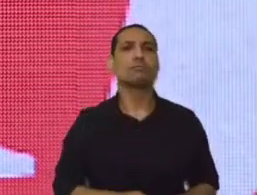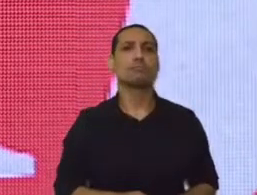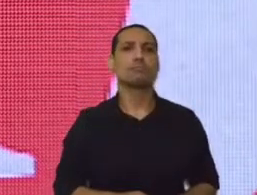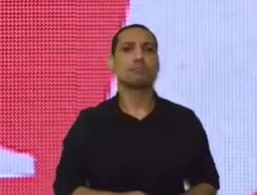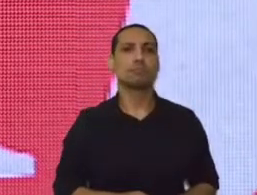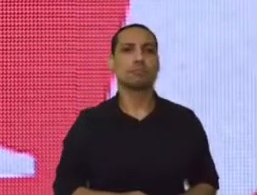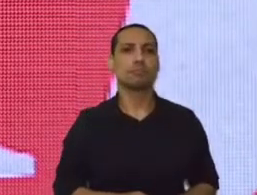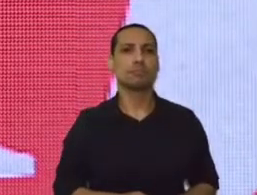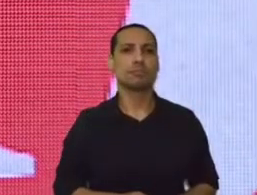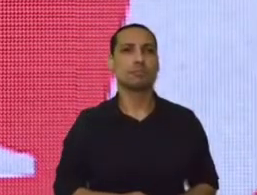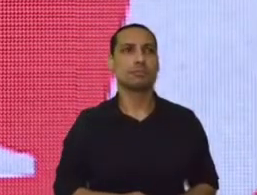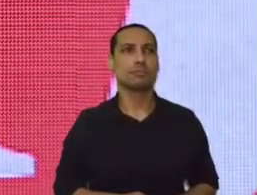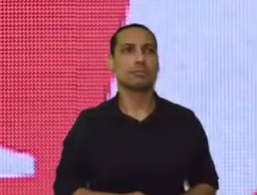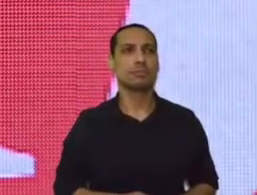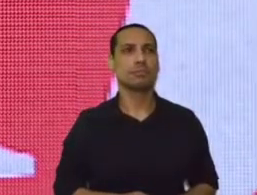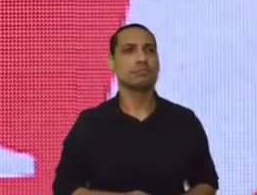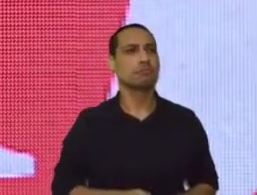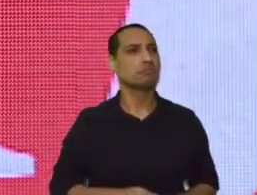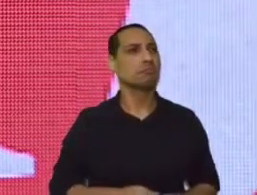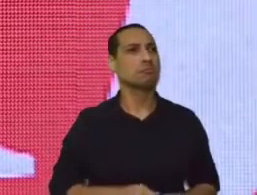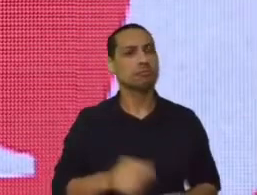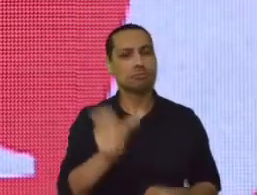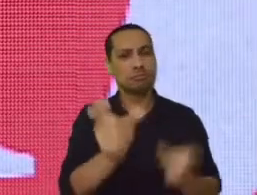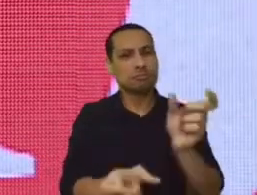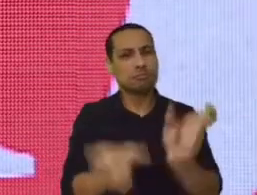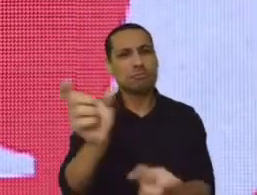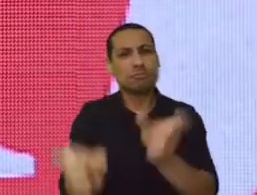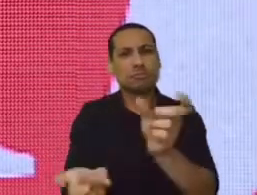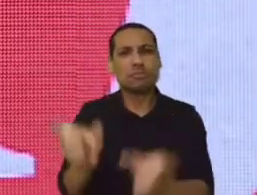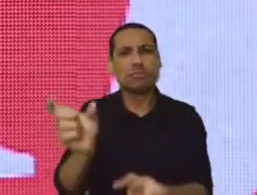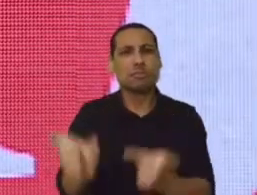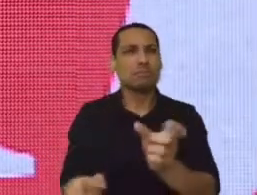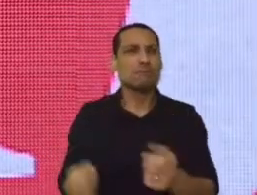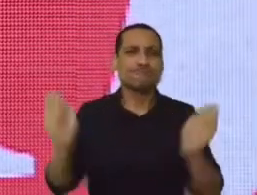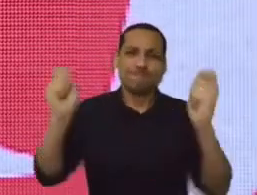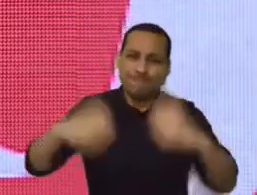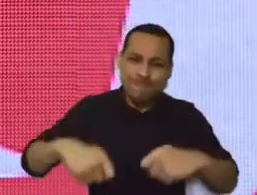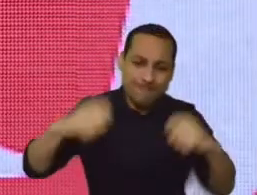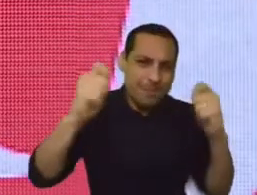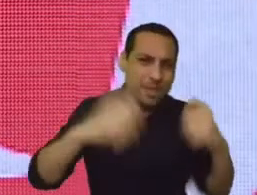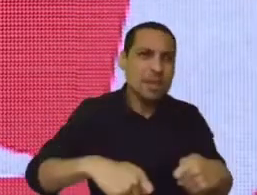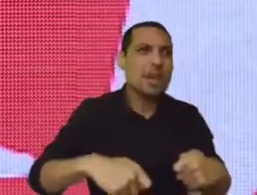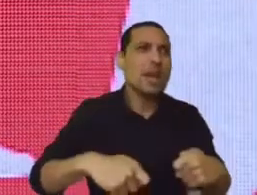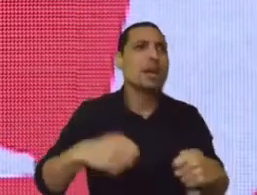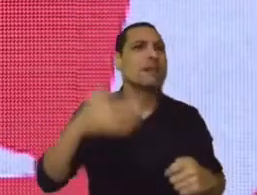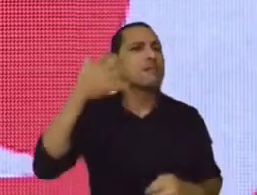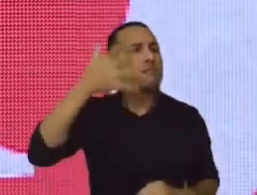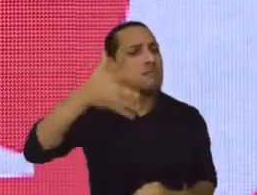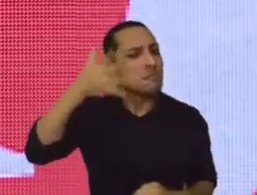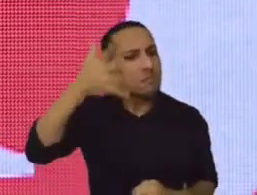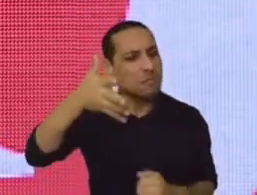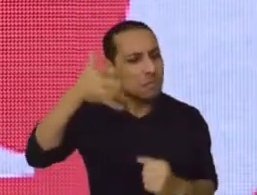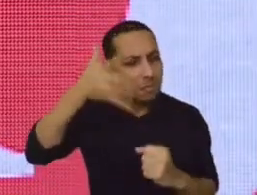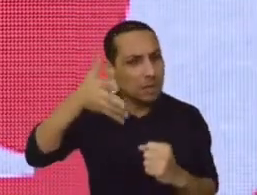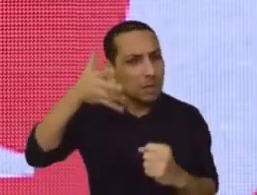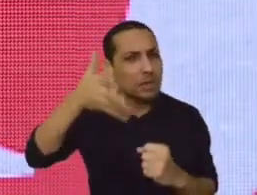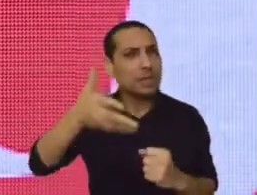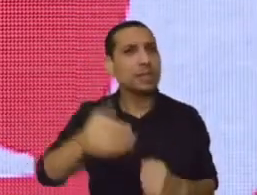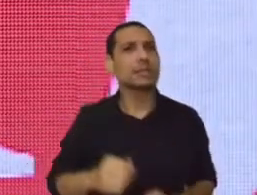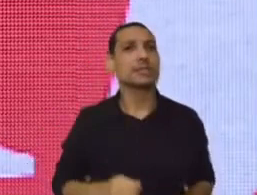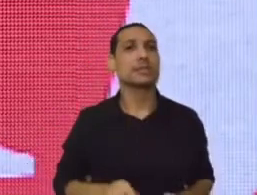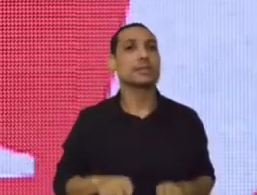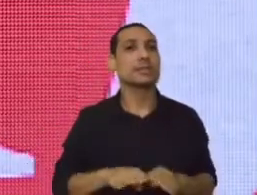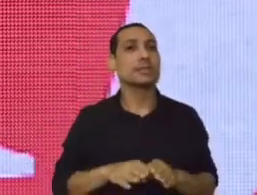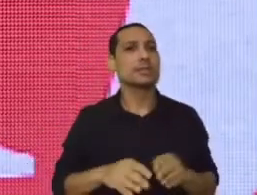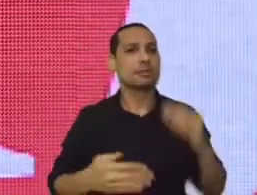qualificadas para brilhantar o nosso debate. E quero agradecer também, de maneira muito especial, o nosso querido companheiro, sempre nosso presidente, companheiro